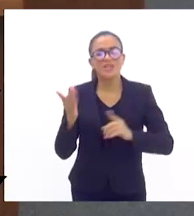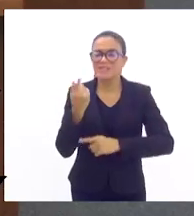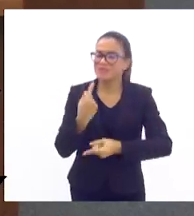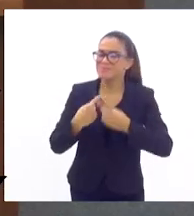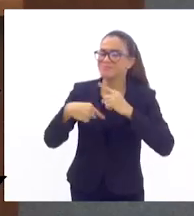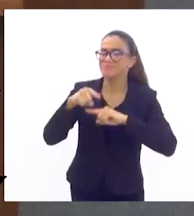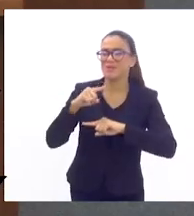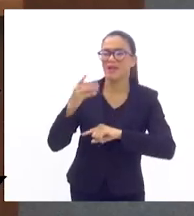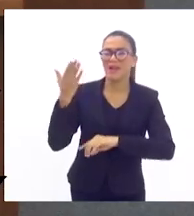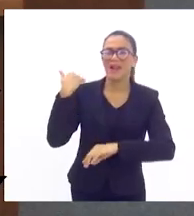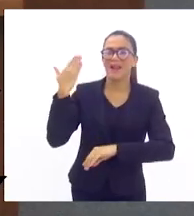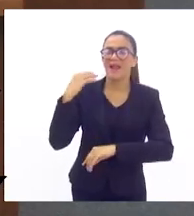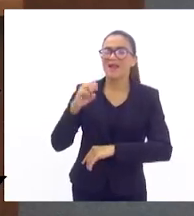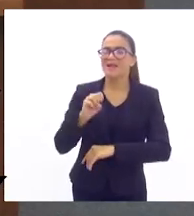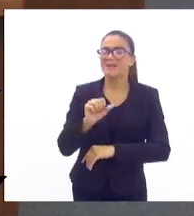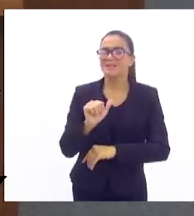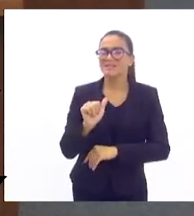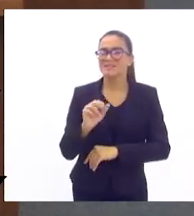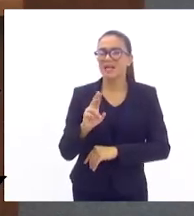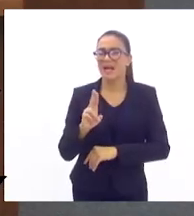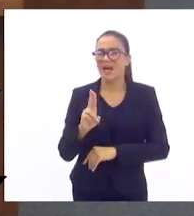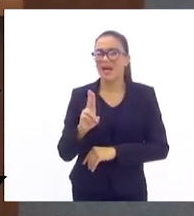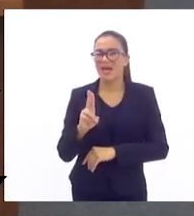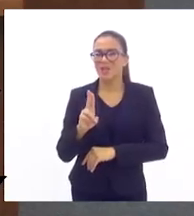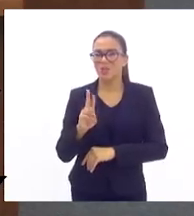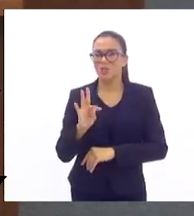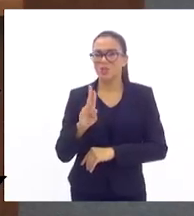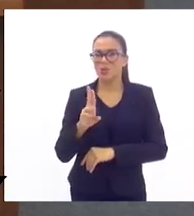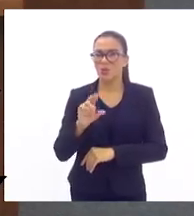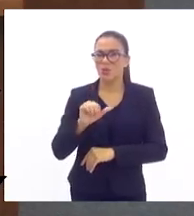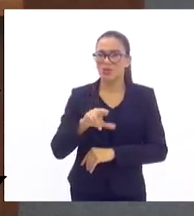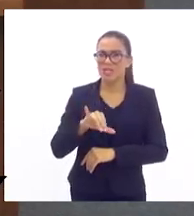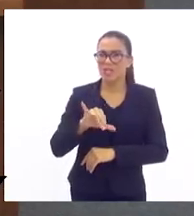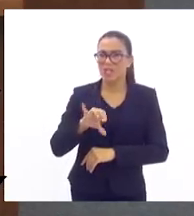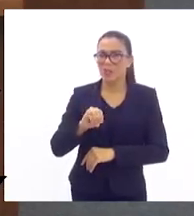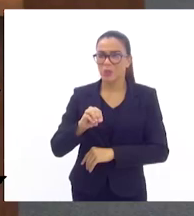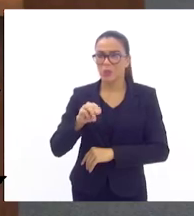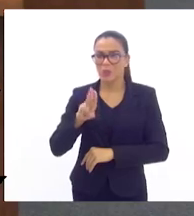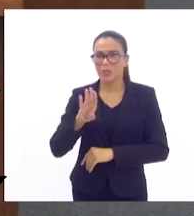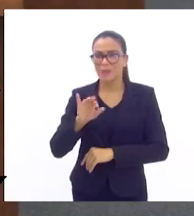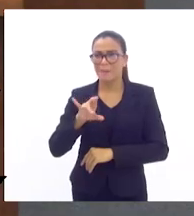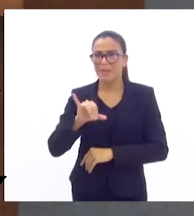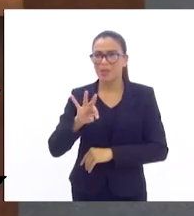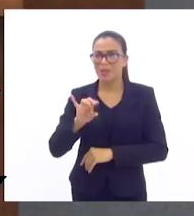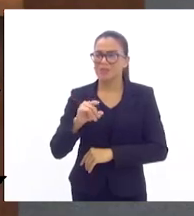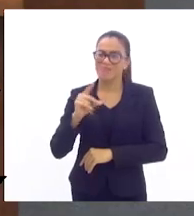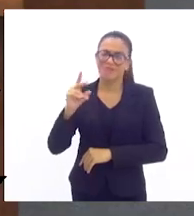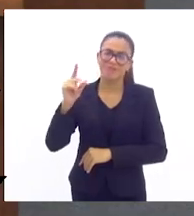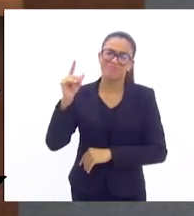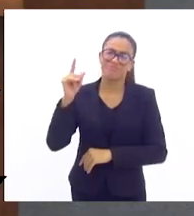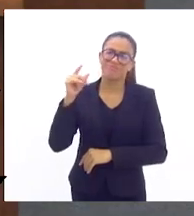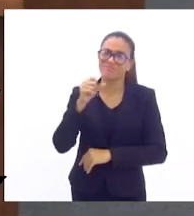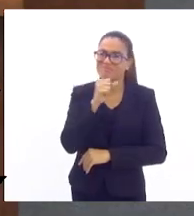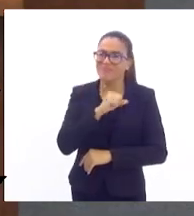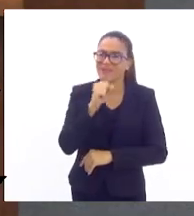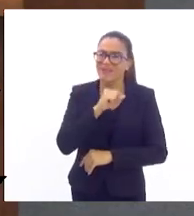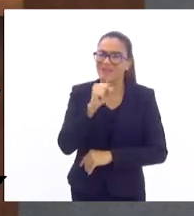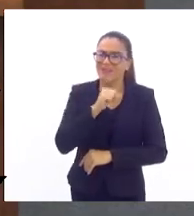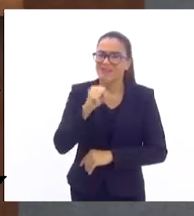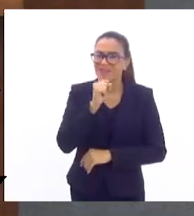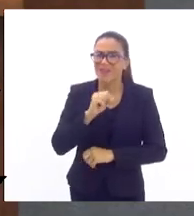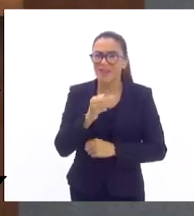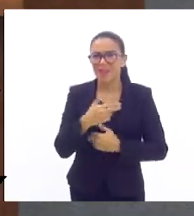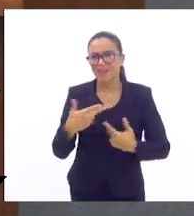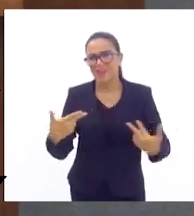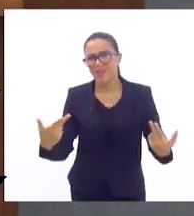por Saturnino de Brito, que é patrimônio da engenharia sanitária no país. São velhas novidades